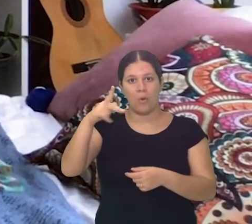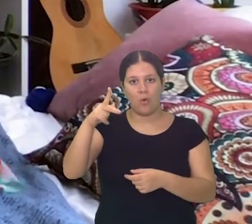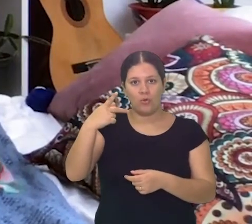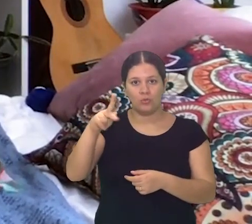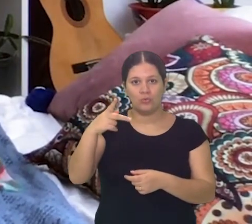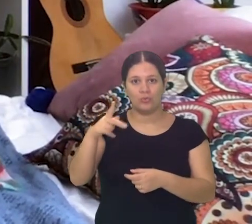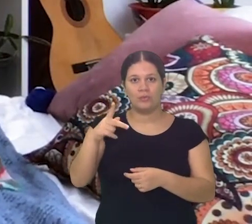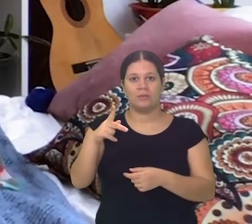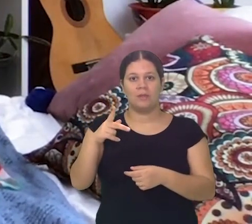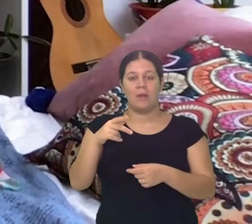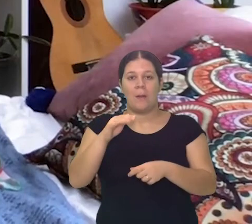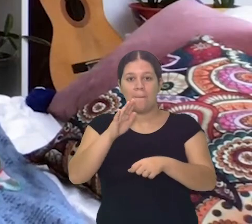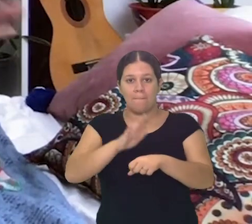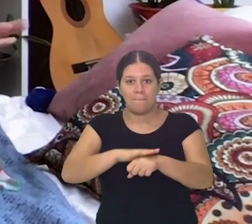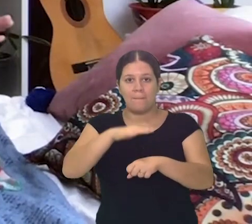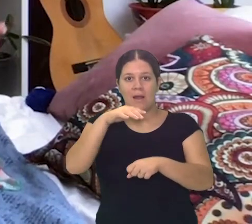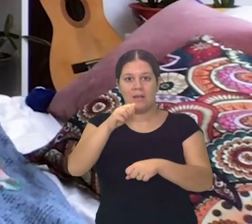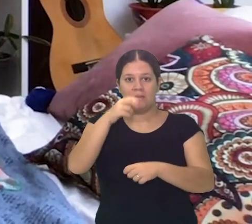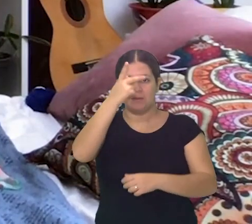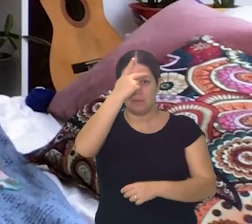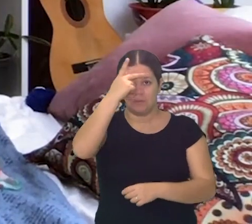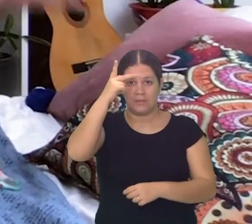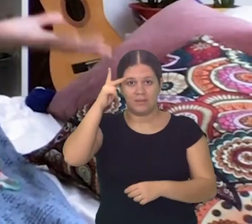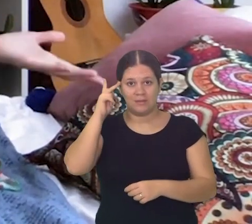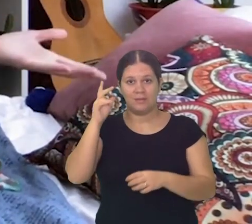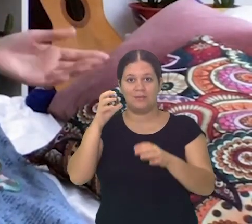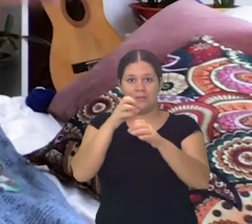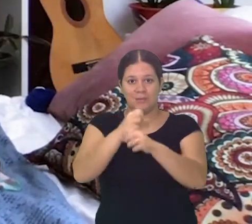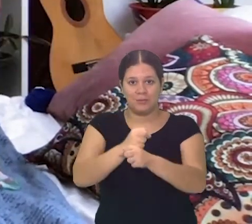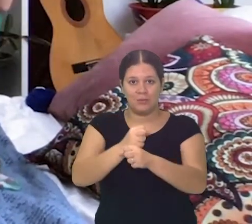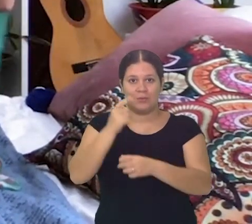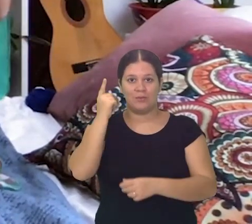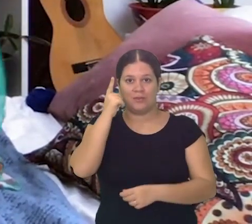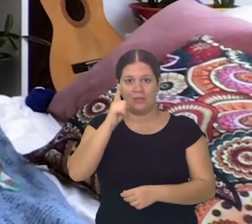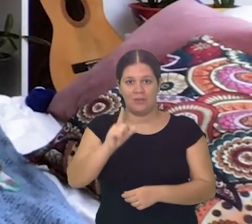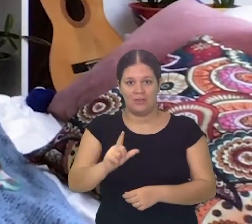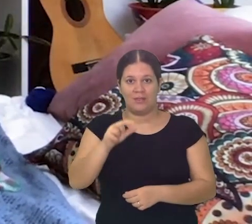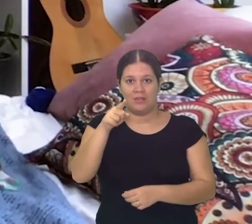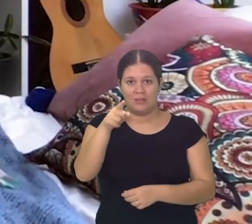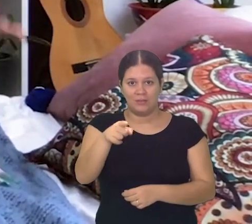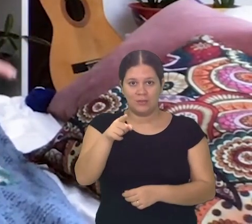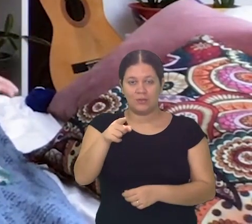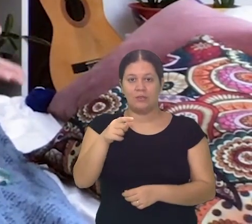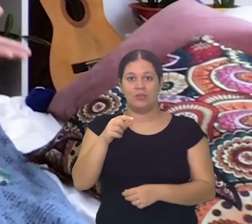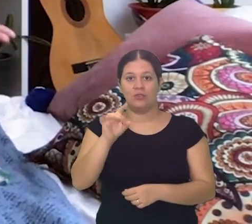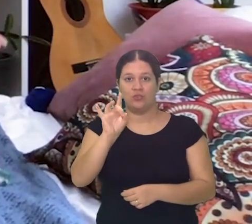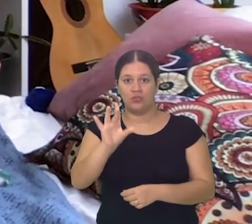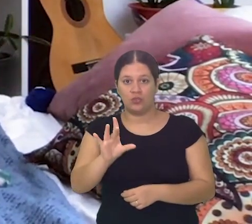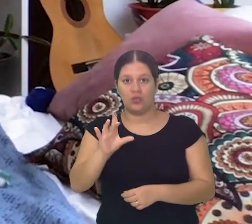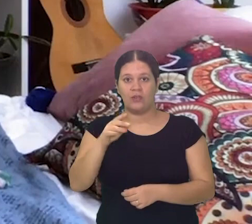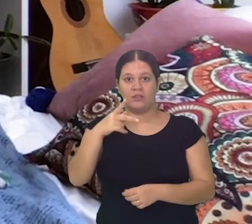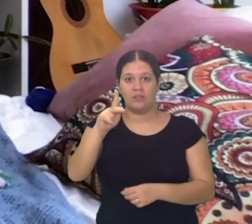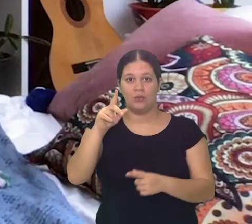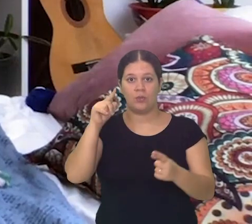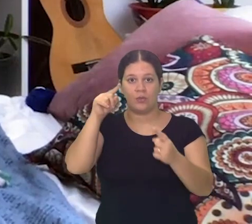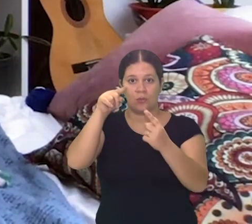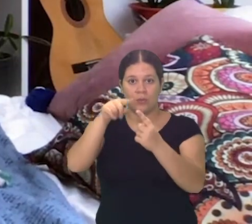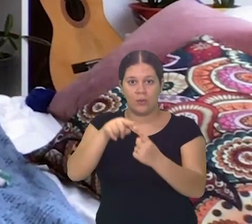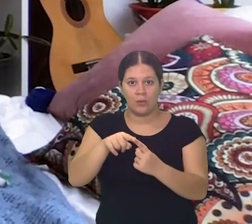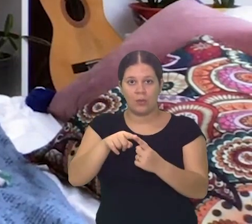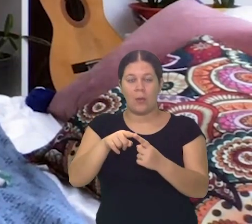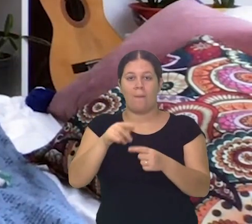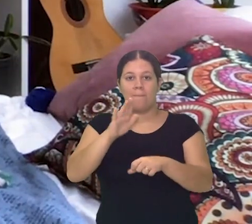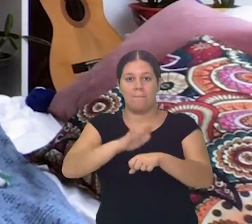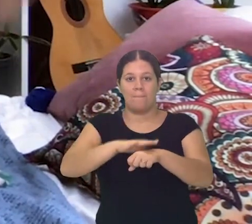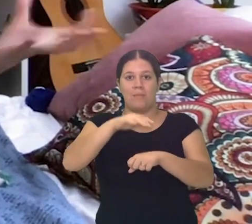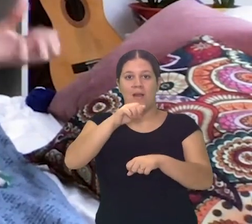ponto. E se o jogo for jogado com mais alguém, quem somar mais pontos, vence. Se você for jogar sozinho, seu objetivo